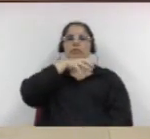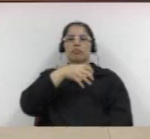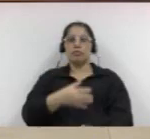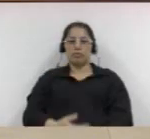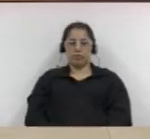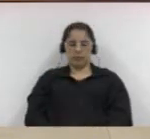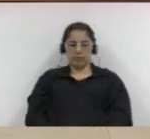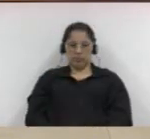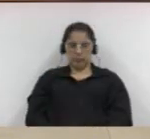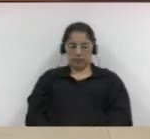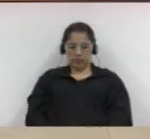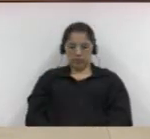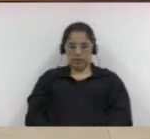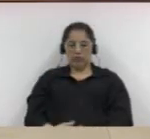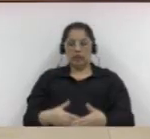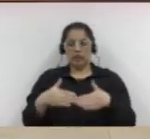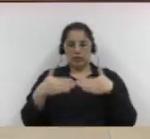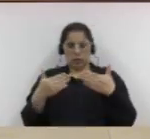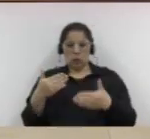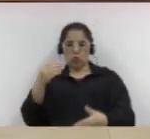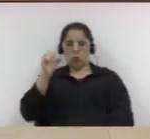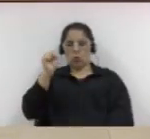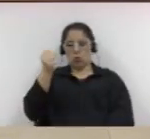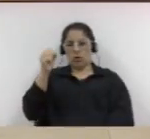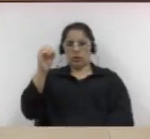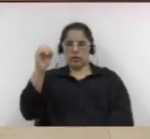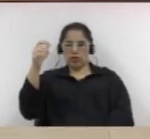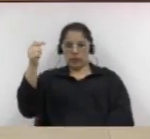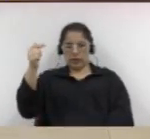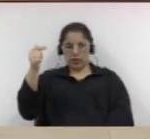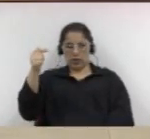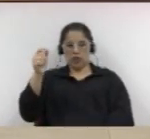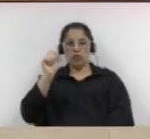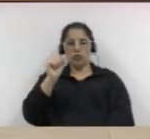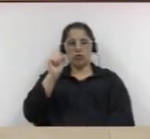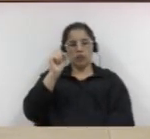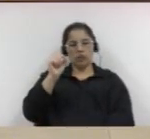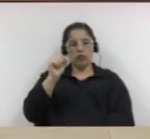O requerimento 807 é a respeito da via rural.